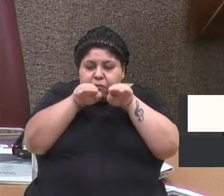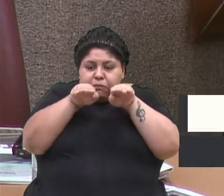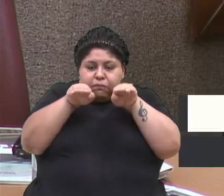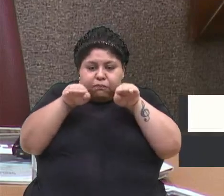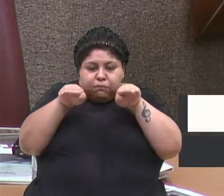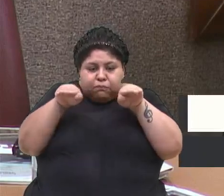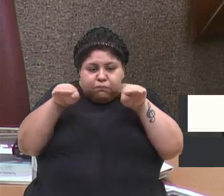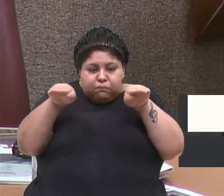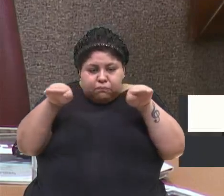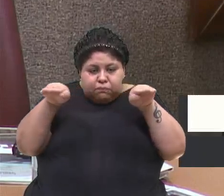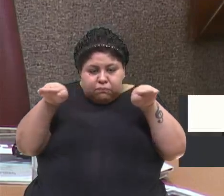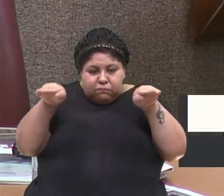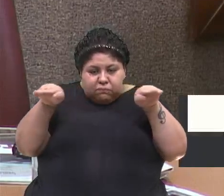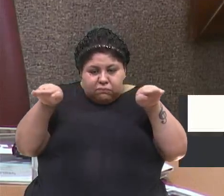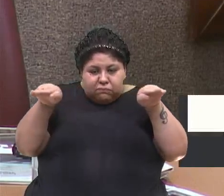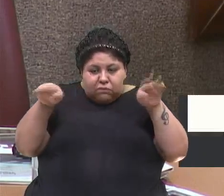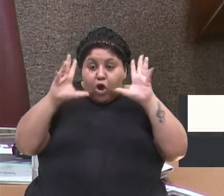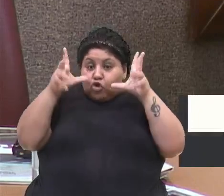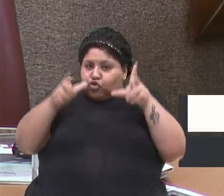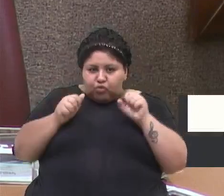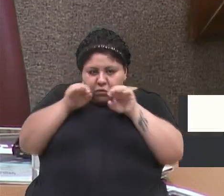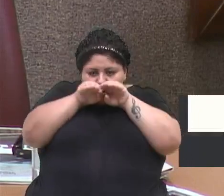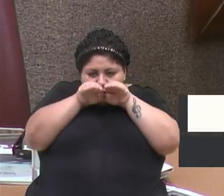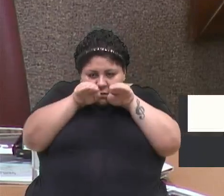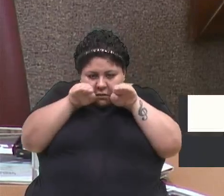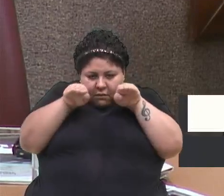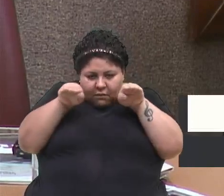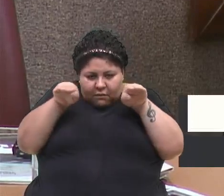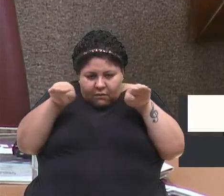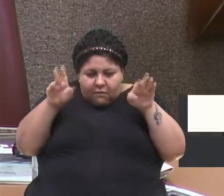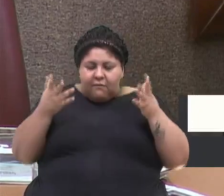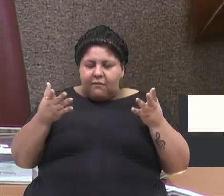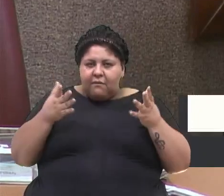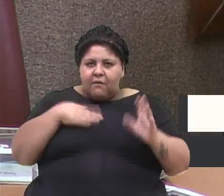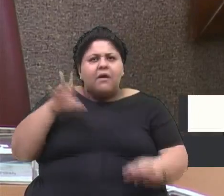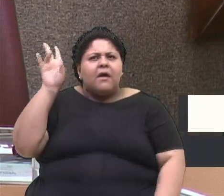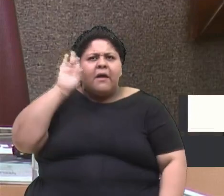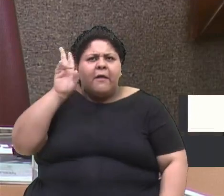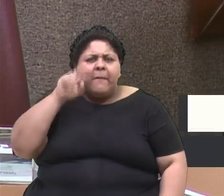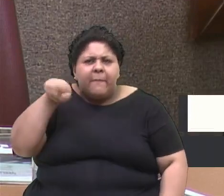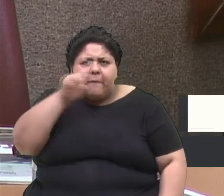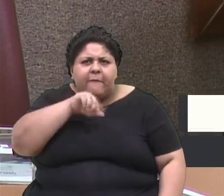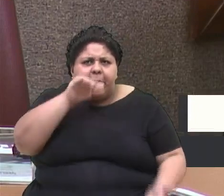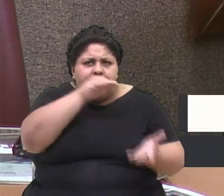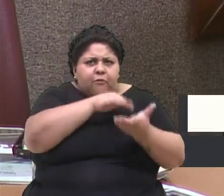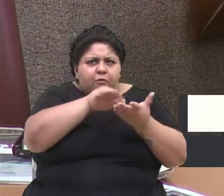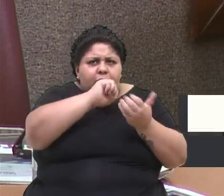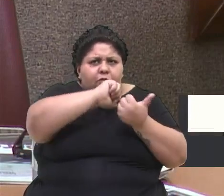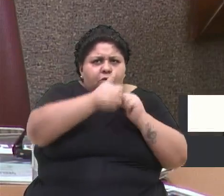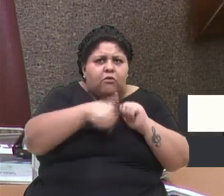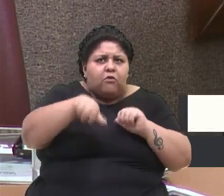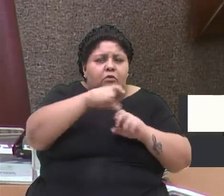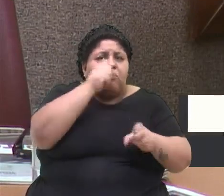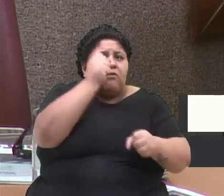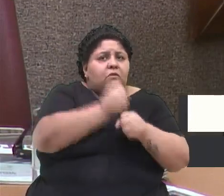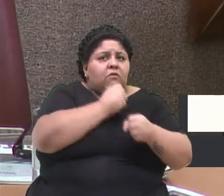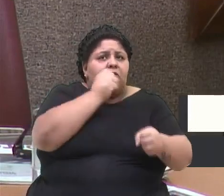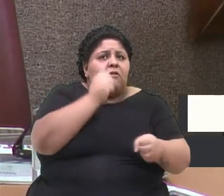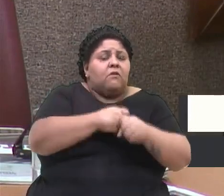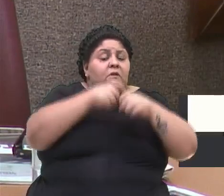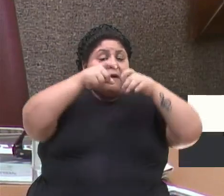daquelas propostas pelos próprios skatistas. Né? E eu me lembro, na época que nós somos secretário de esporte, nós construímos a pista das